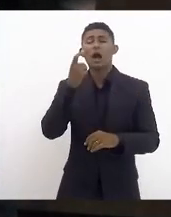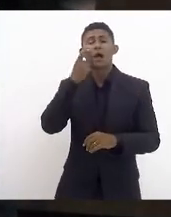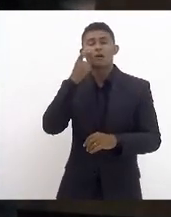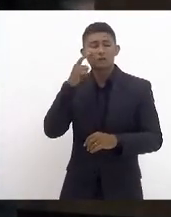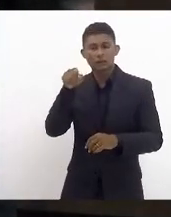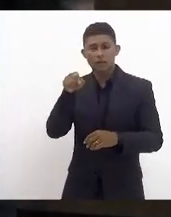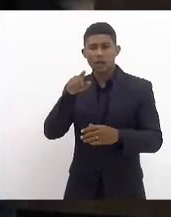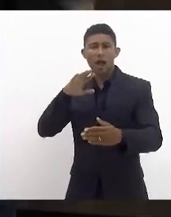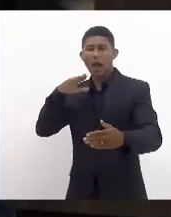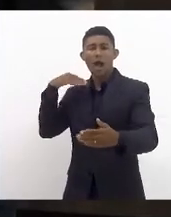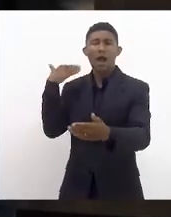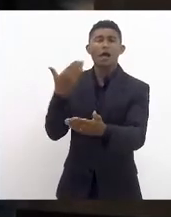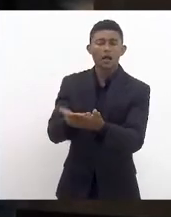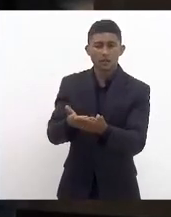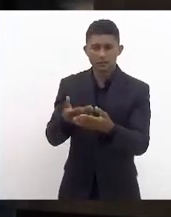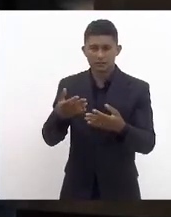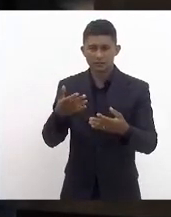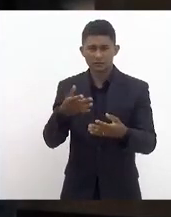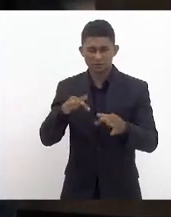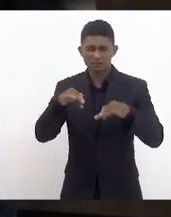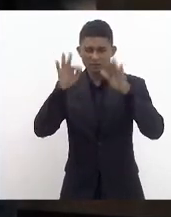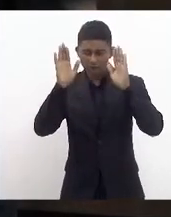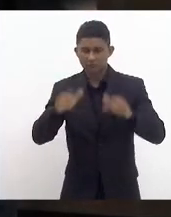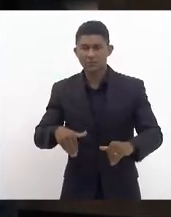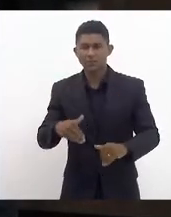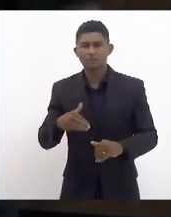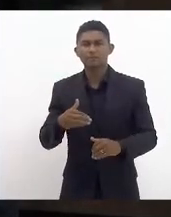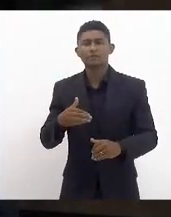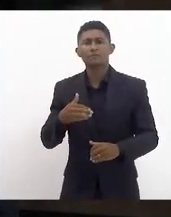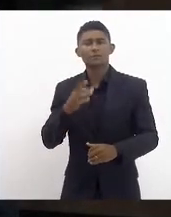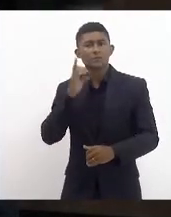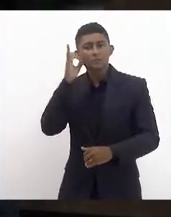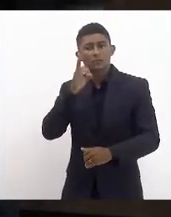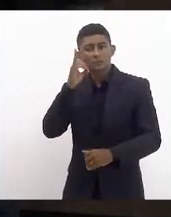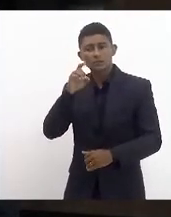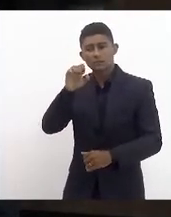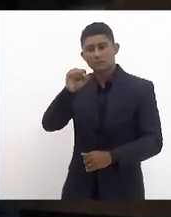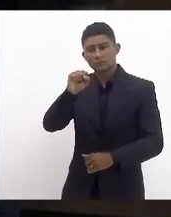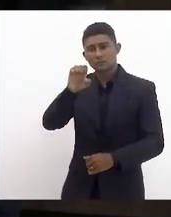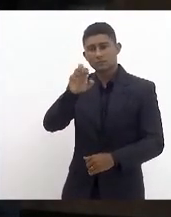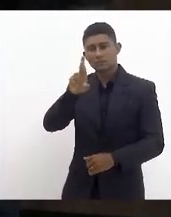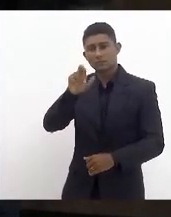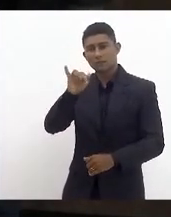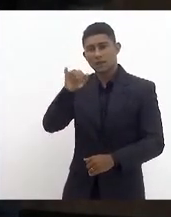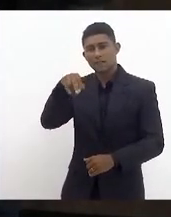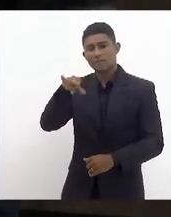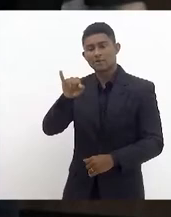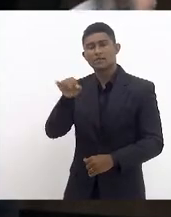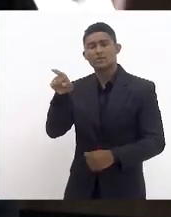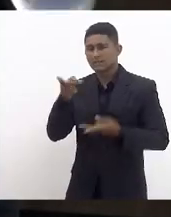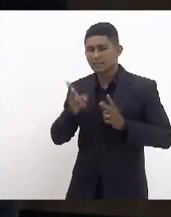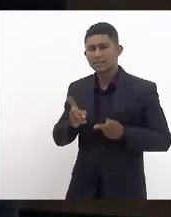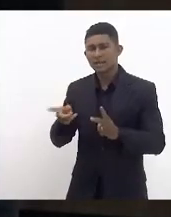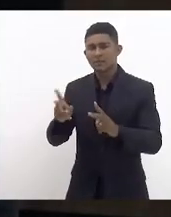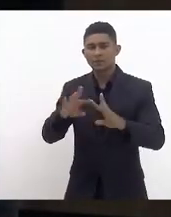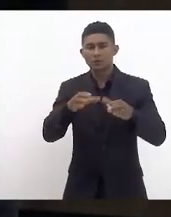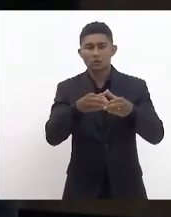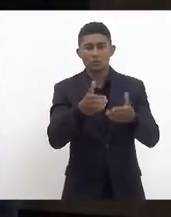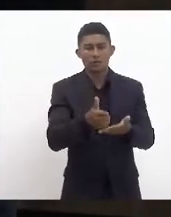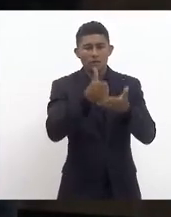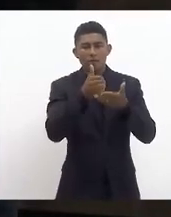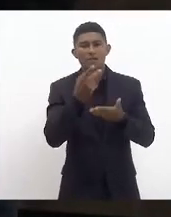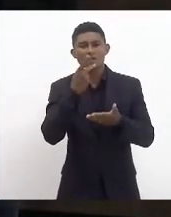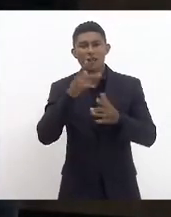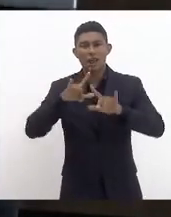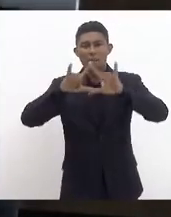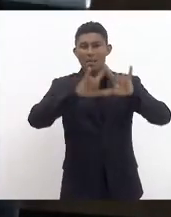consequências, eu nem vou dar os exemplos que já são conhecidos. O deputado Serafini volta e meia lembra as assessorias, a questão miliciana. Nem vou